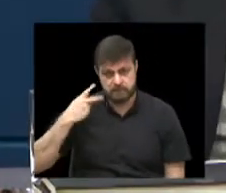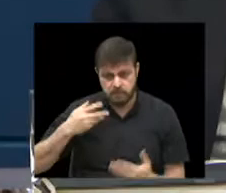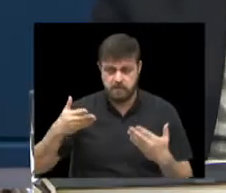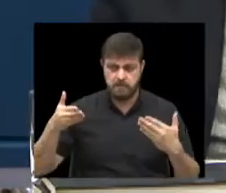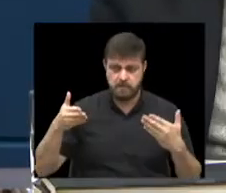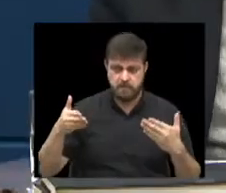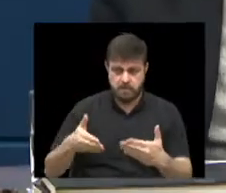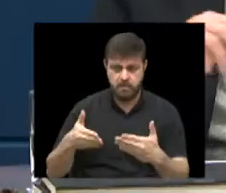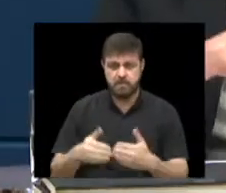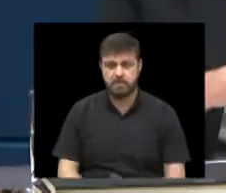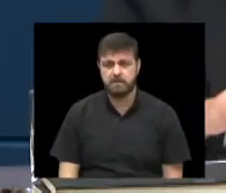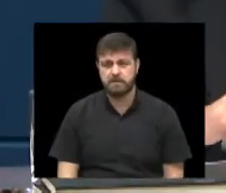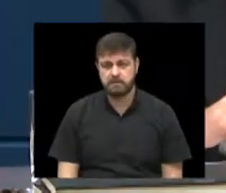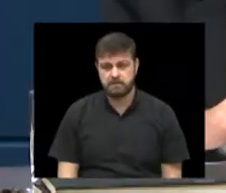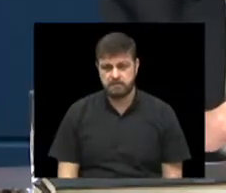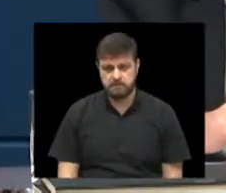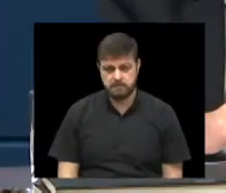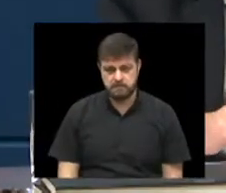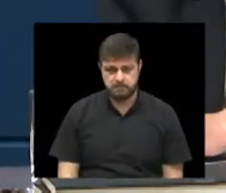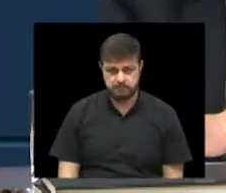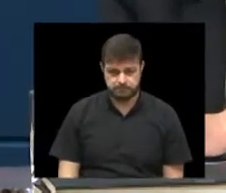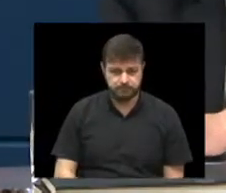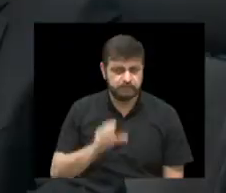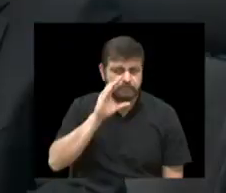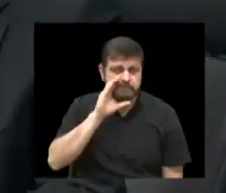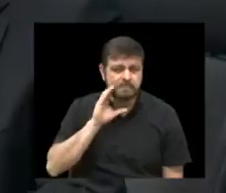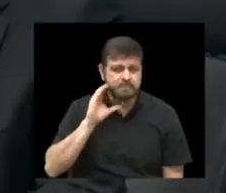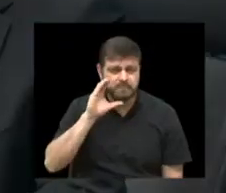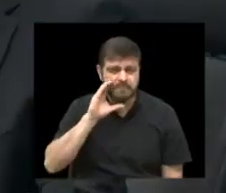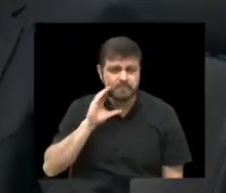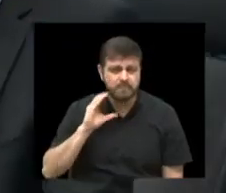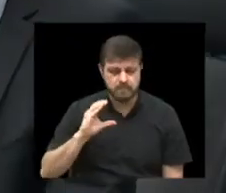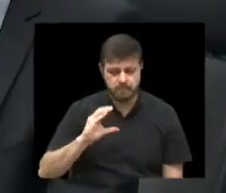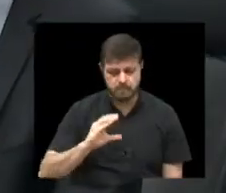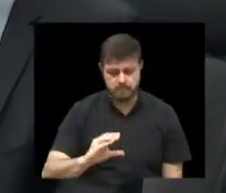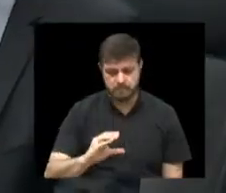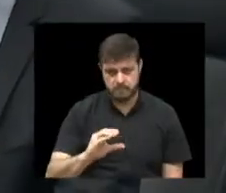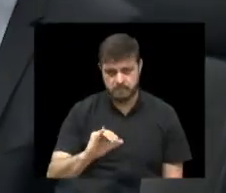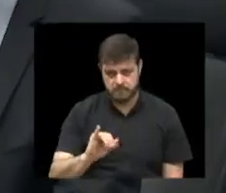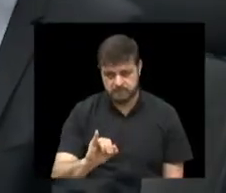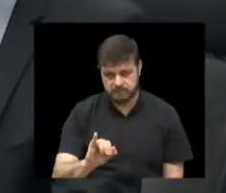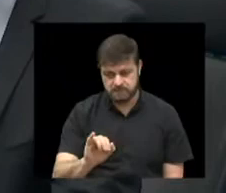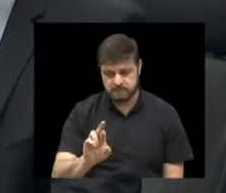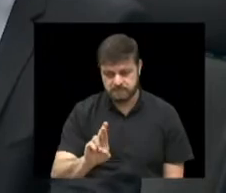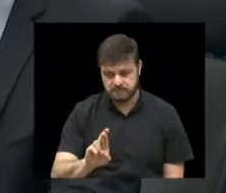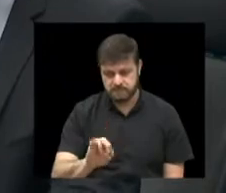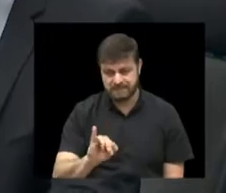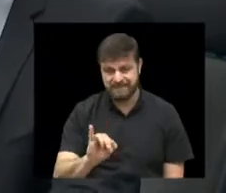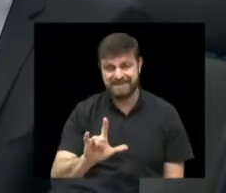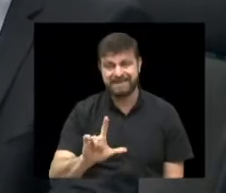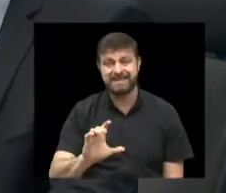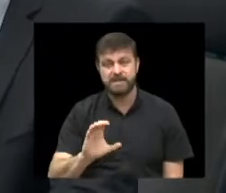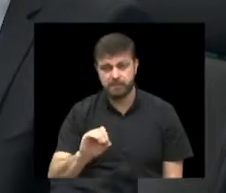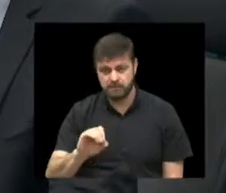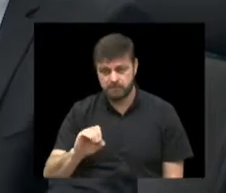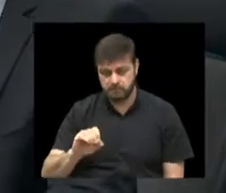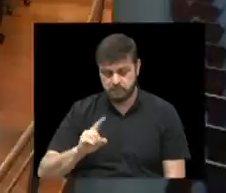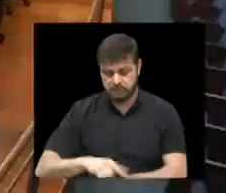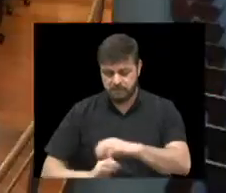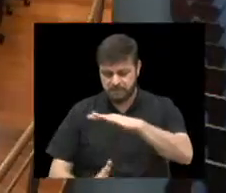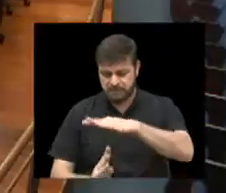vereador inscrito é o vereador Luiz Henrique Cirilo. Vereador Luiz Henrique Cirilo tem a tribuna por 5 minutos.